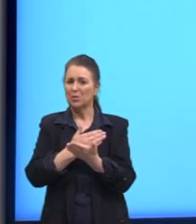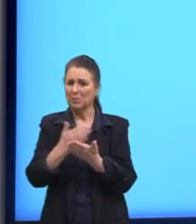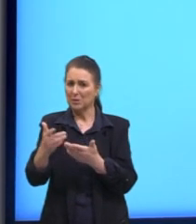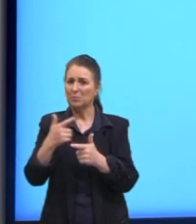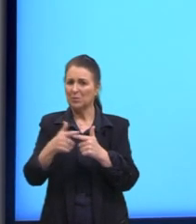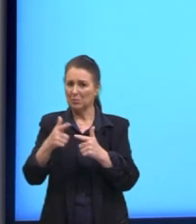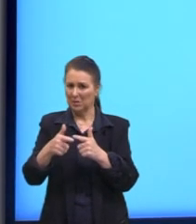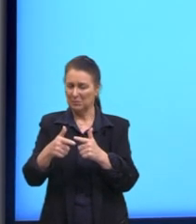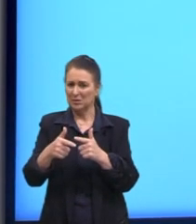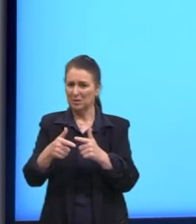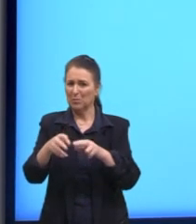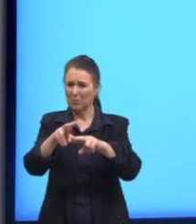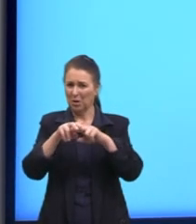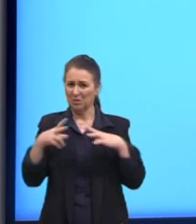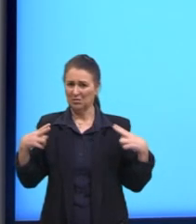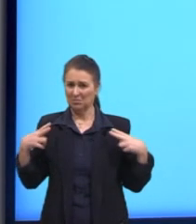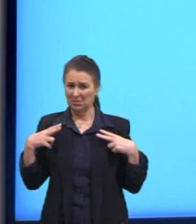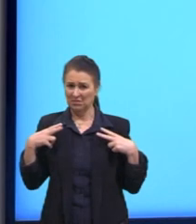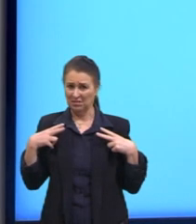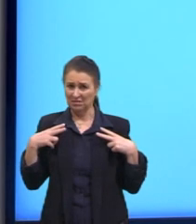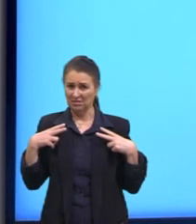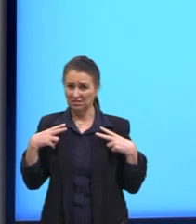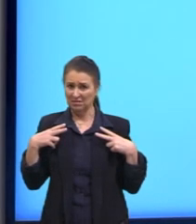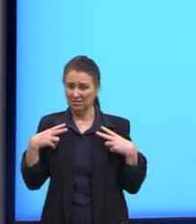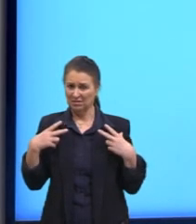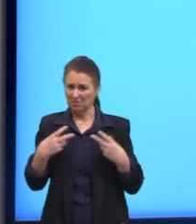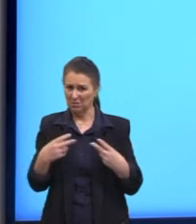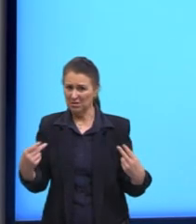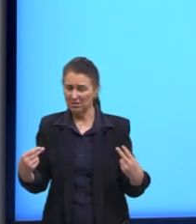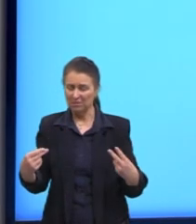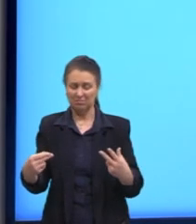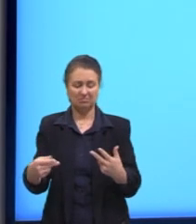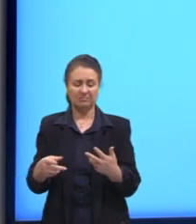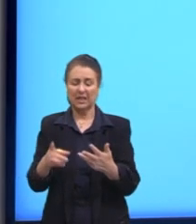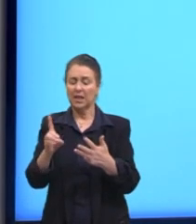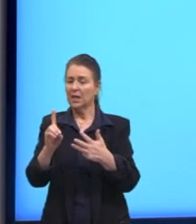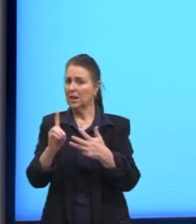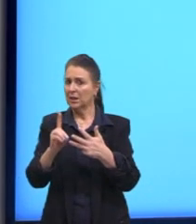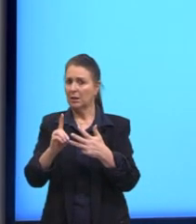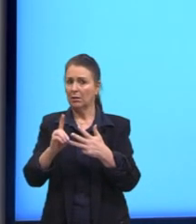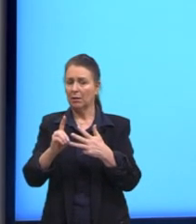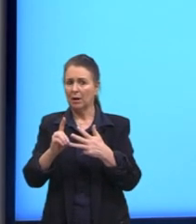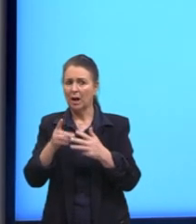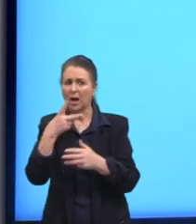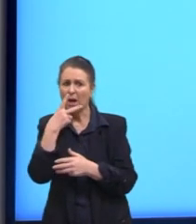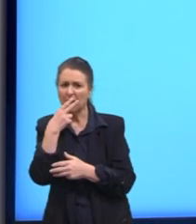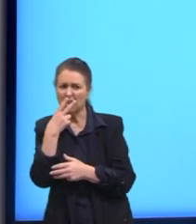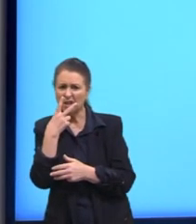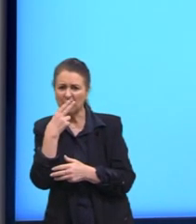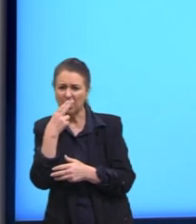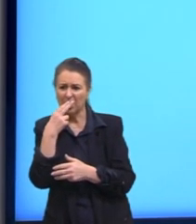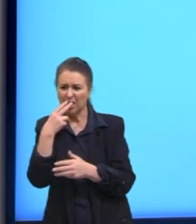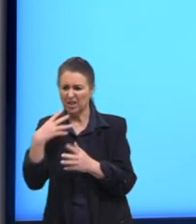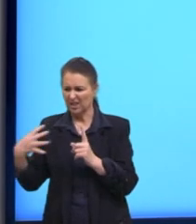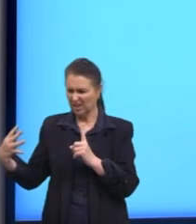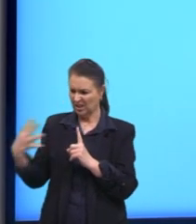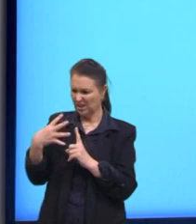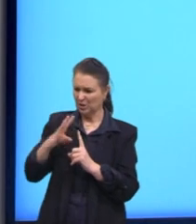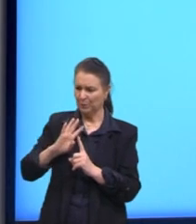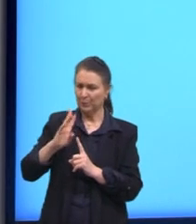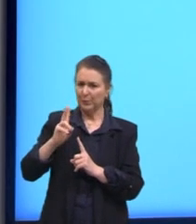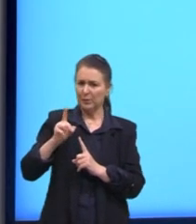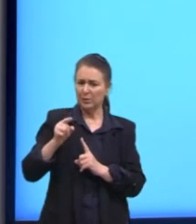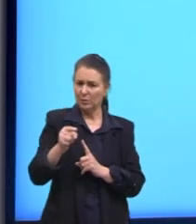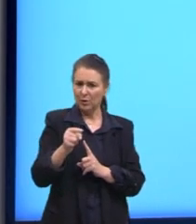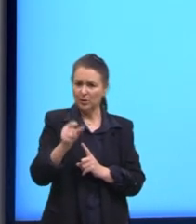pessoais? Nem se falou disso no texto, gente. Letra D, aos boatos que atingem milhões de pessoas, levando a população